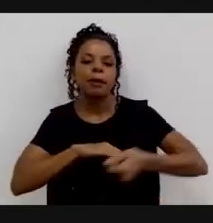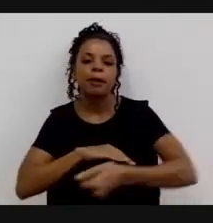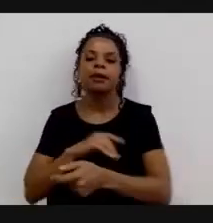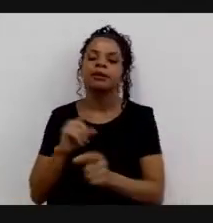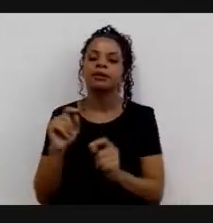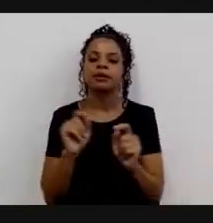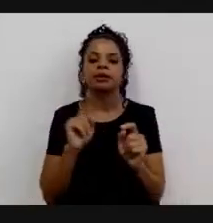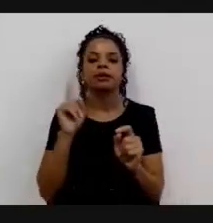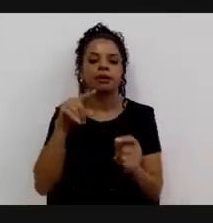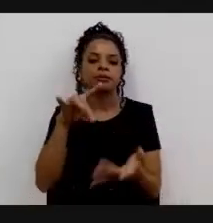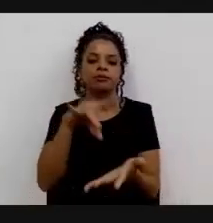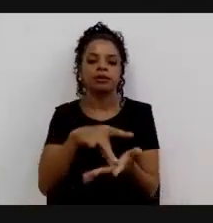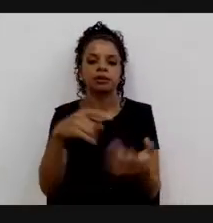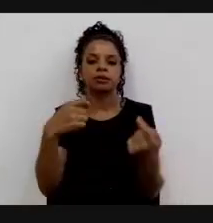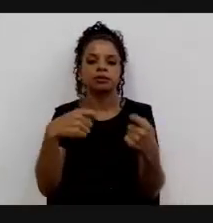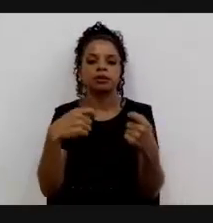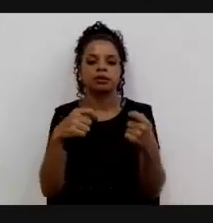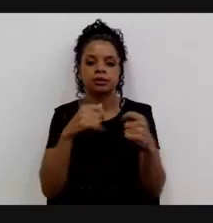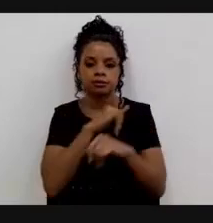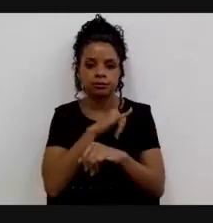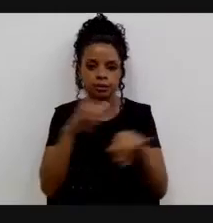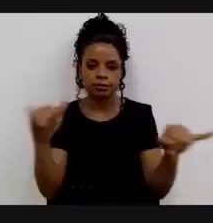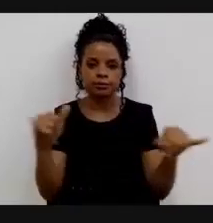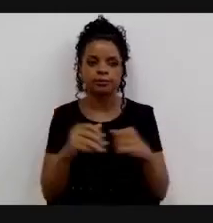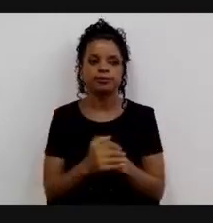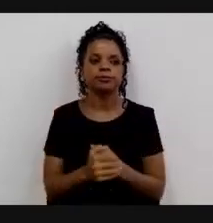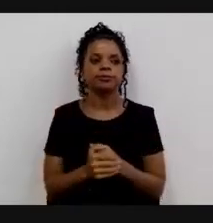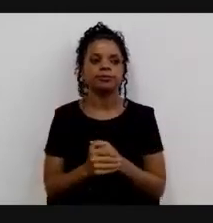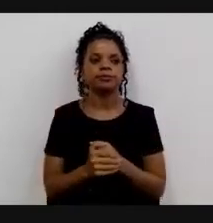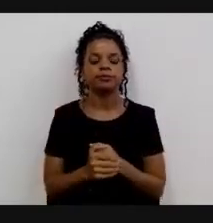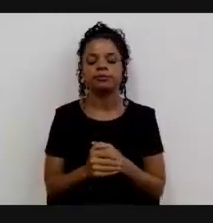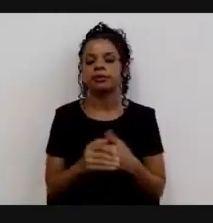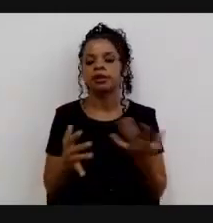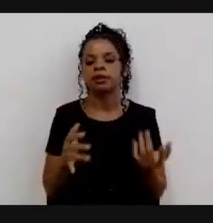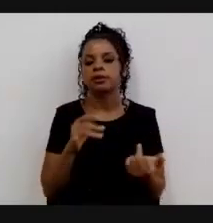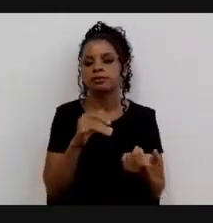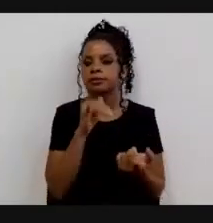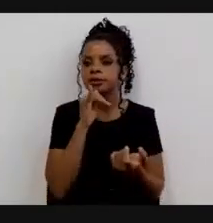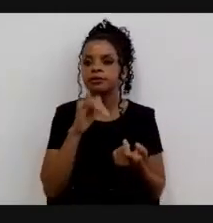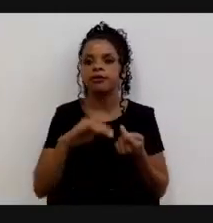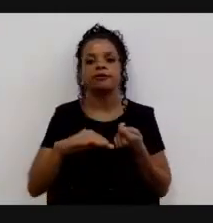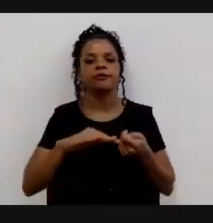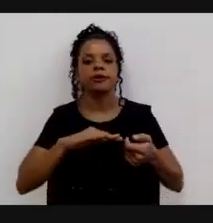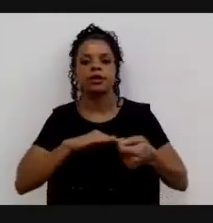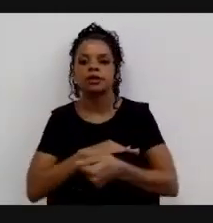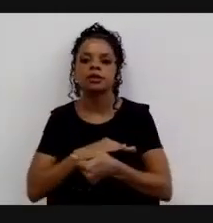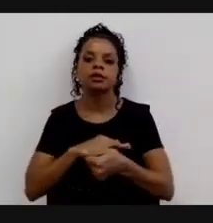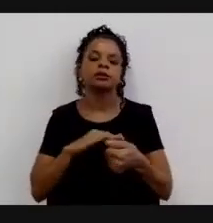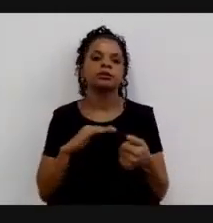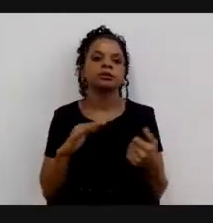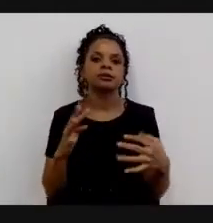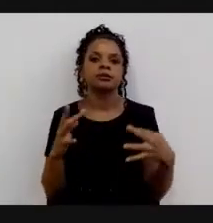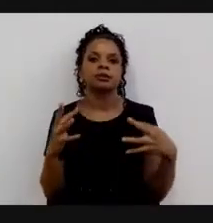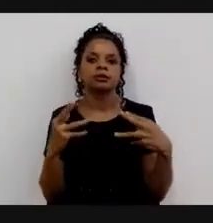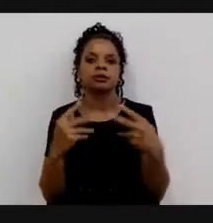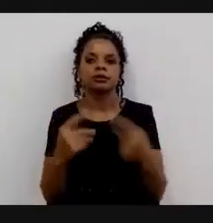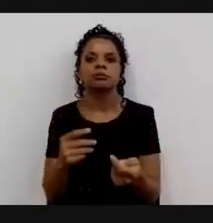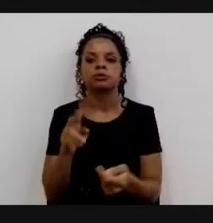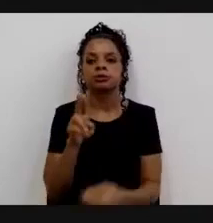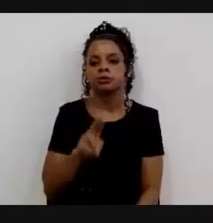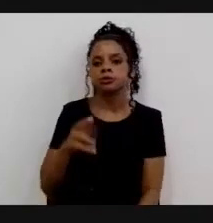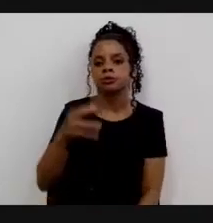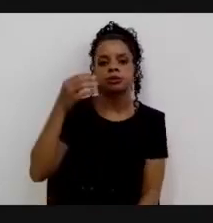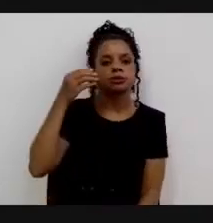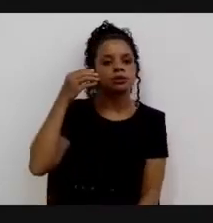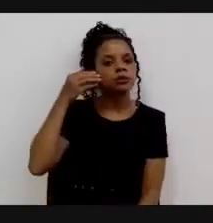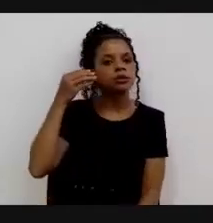que eu falo que afasta as pessoas da política, fake news, né? Hoje todo mundo aí está com o celular na